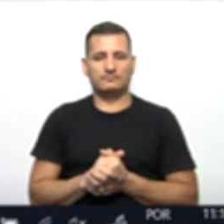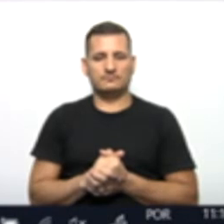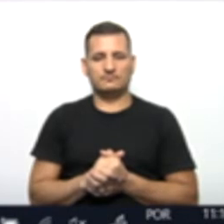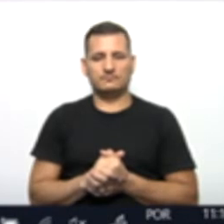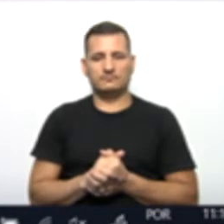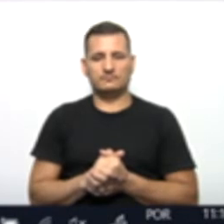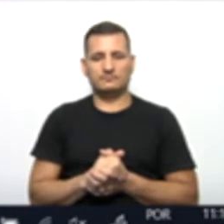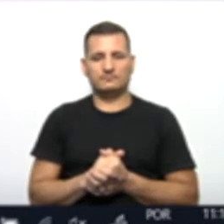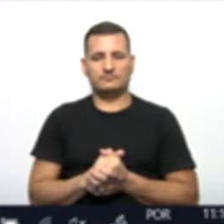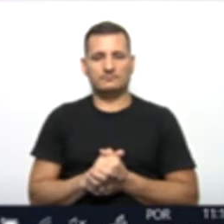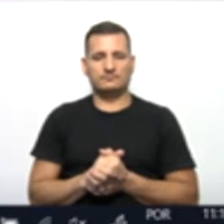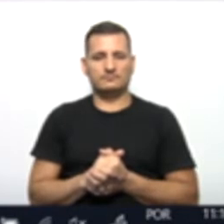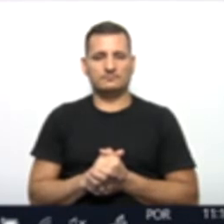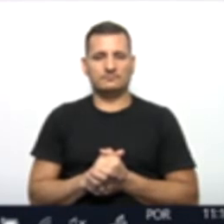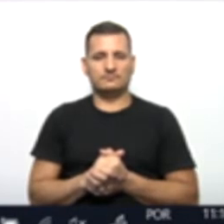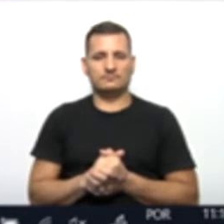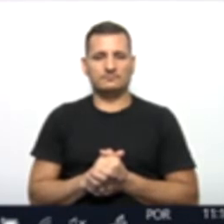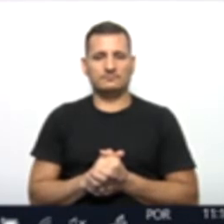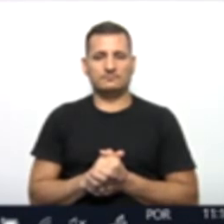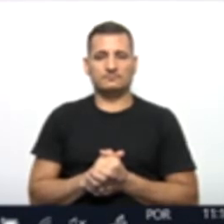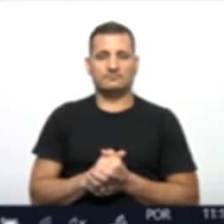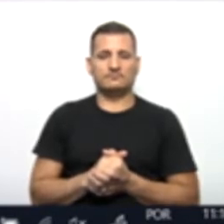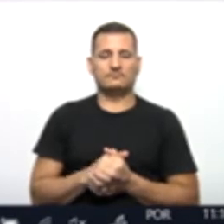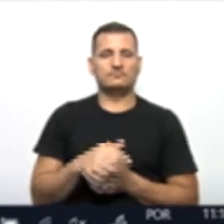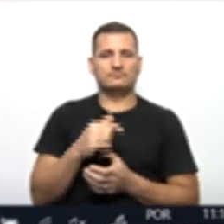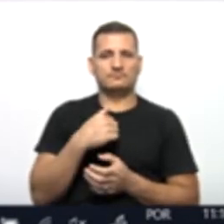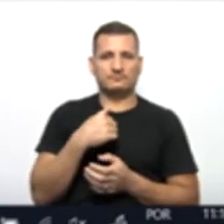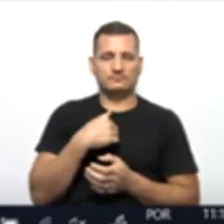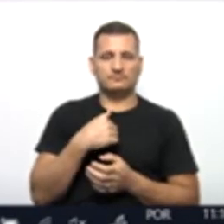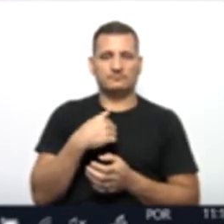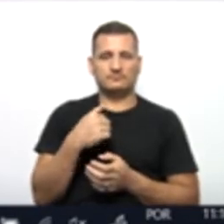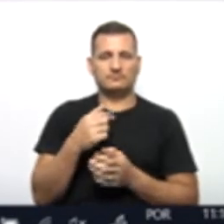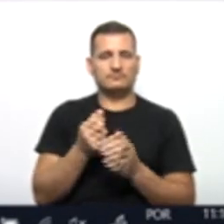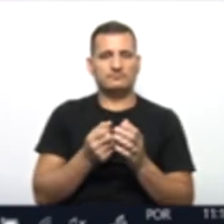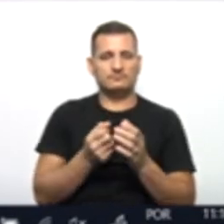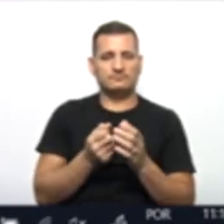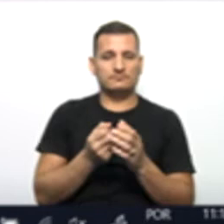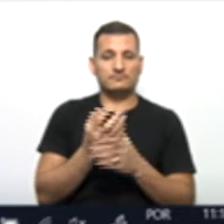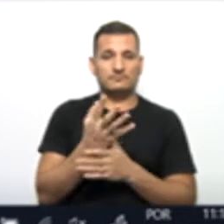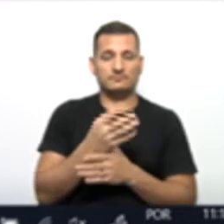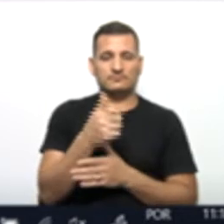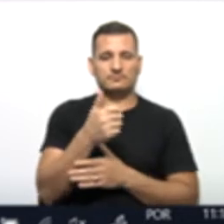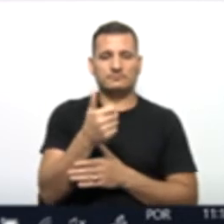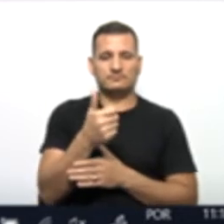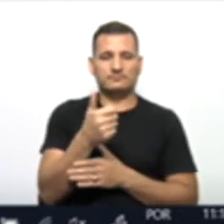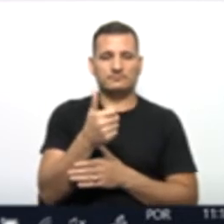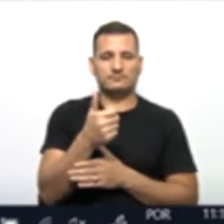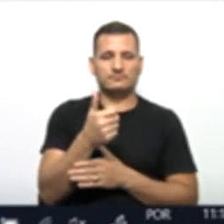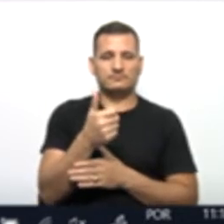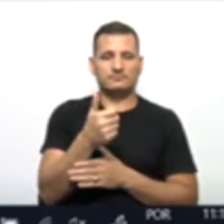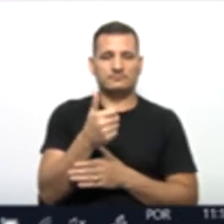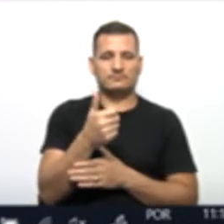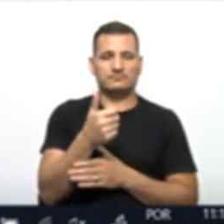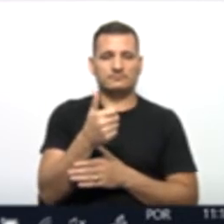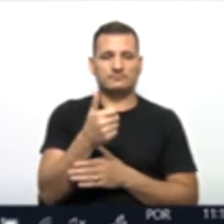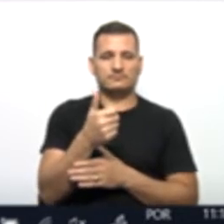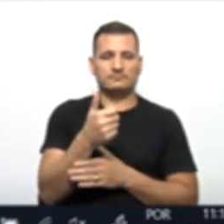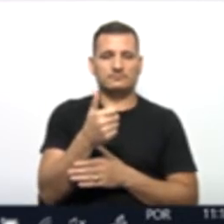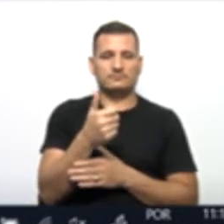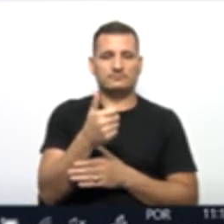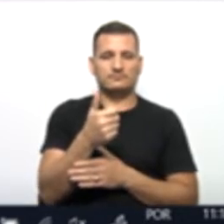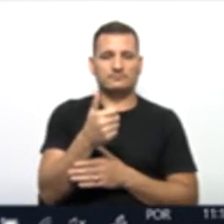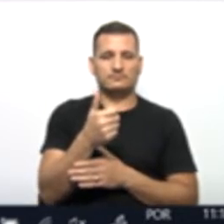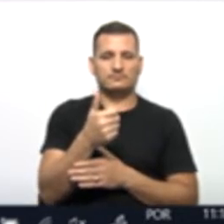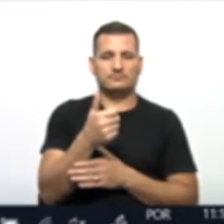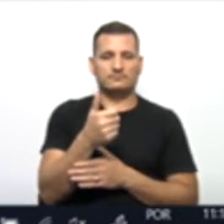visualizar o quanto eu criei o primeiro contato o primeiro dado